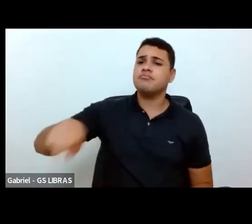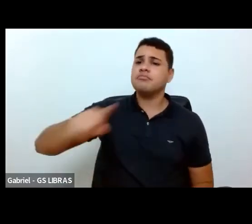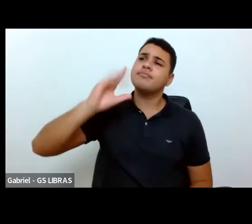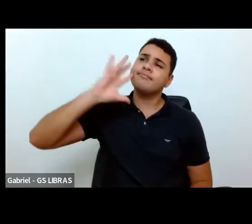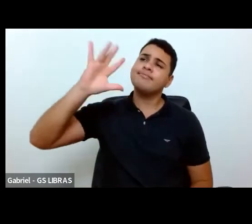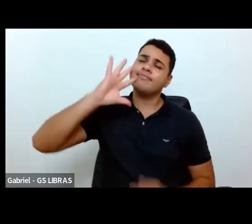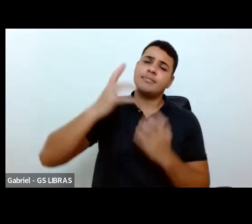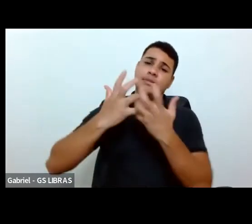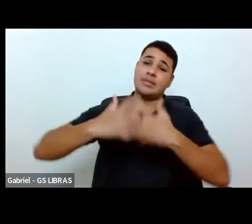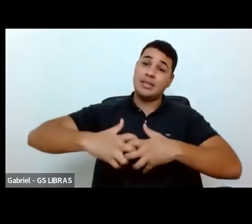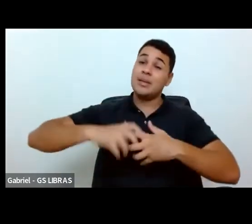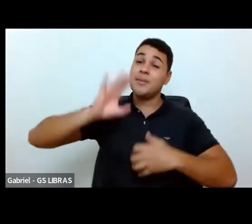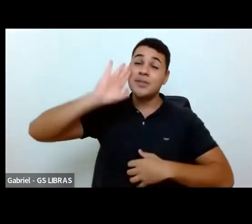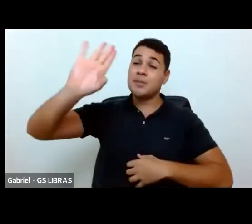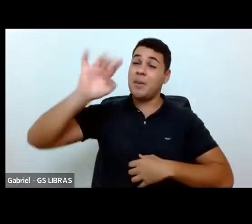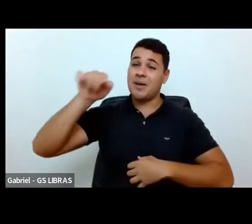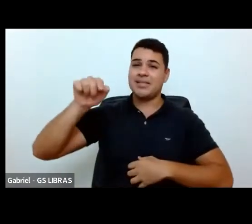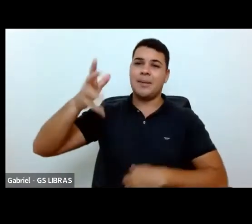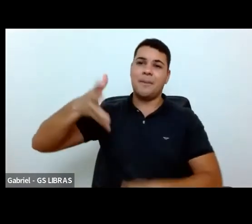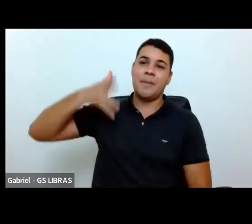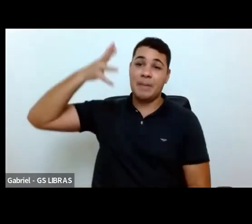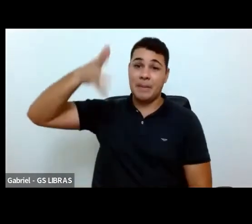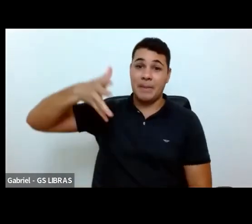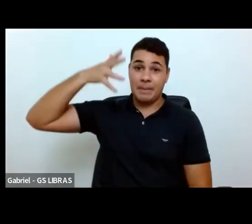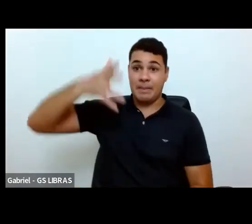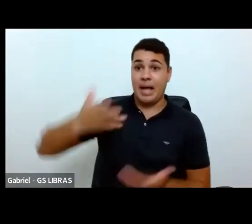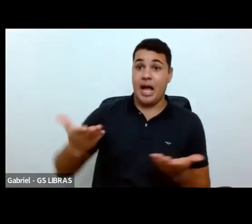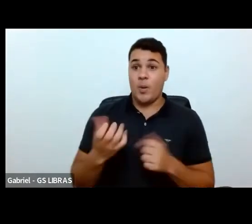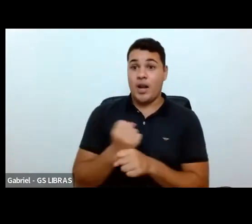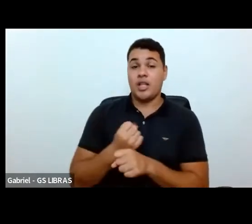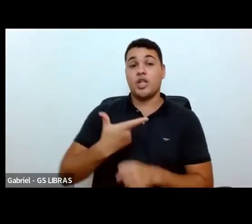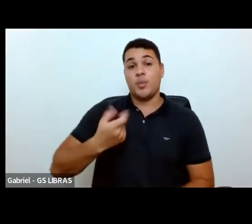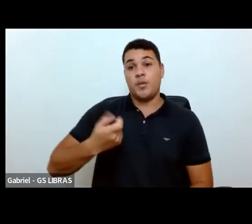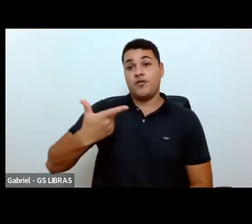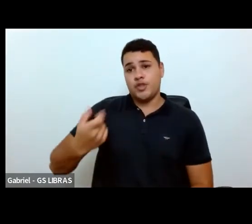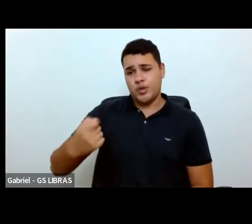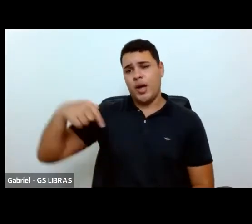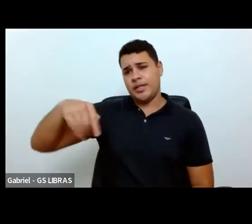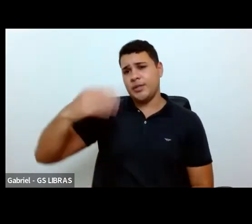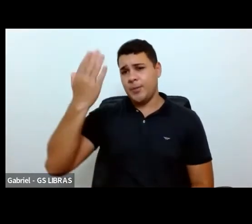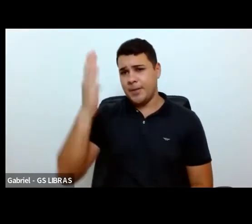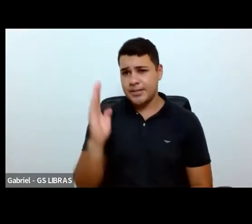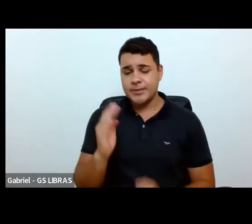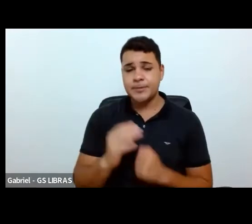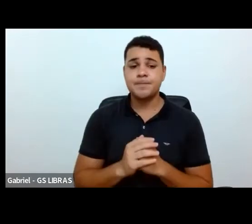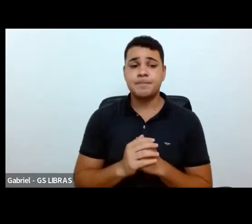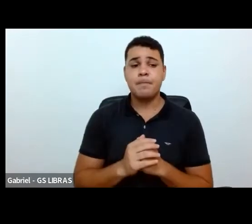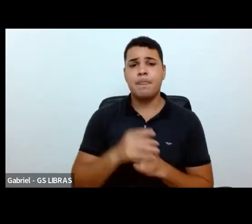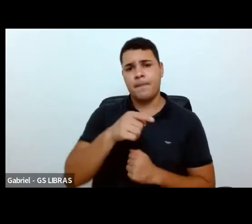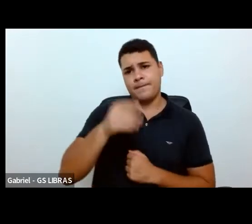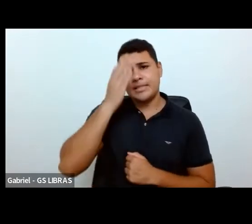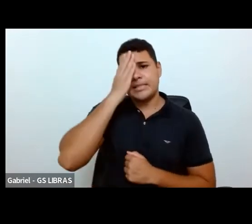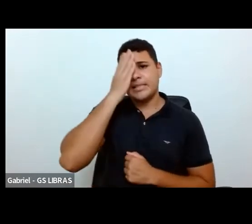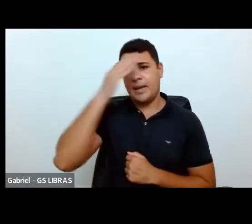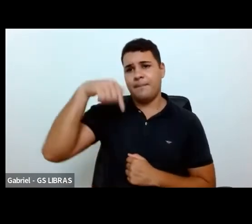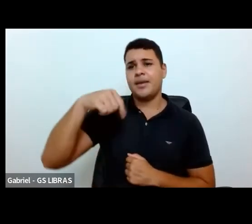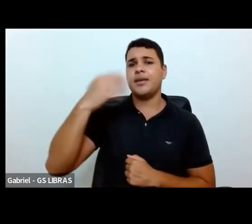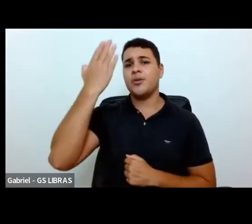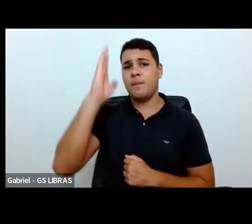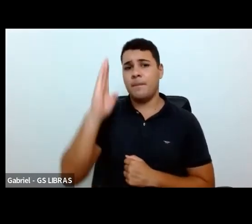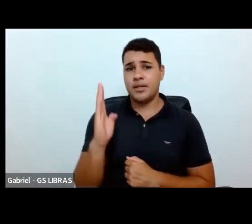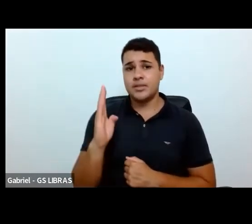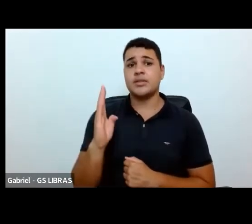debate neste ano de 2022, neste território hoje chamado Brasil, né? Neste território hoje chamado Brasil, que também